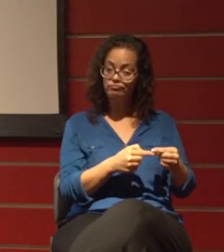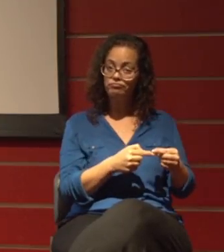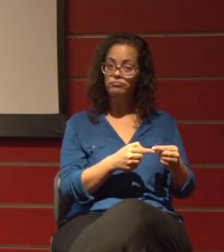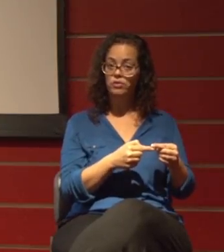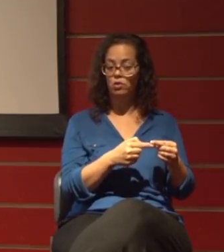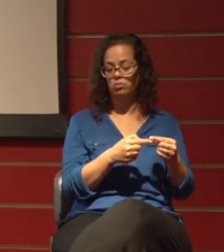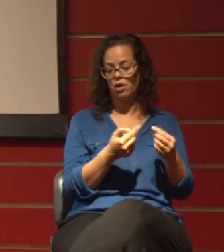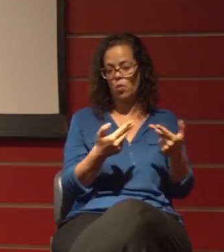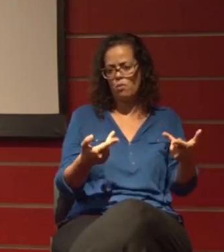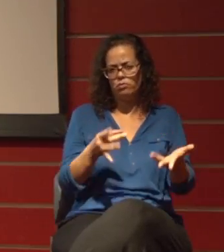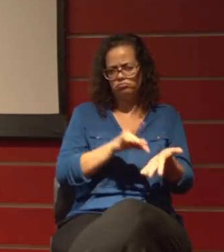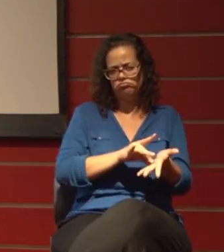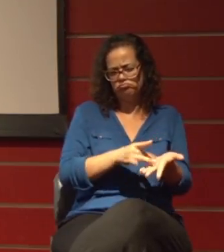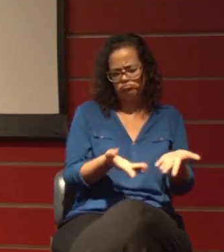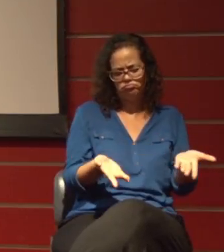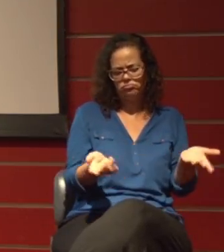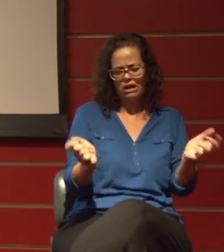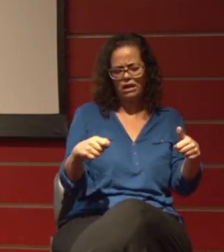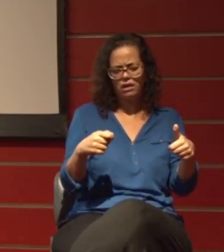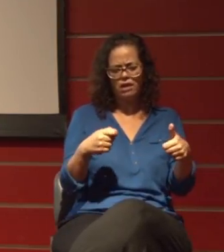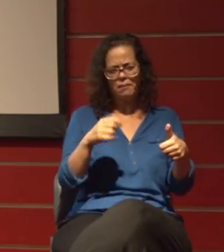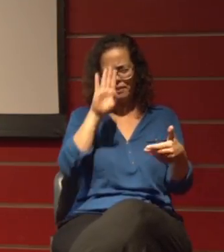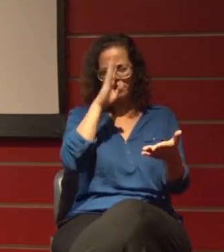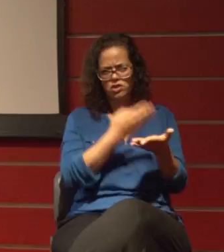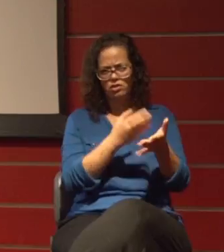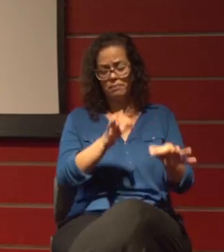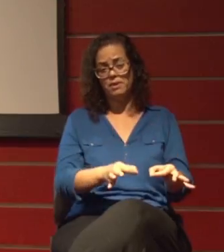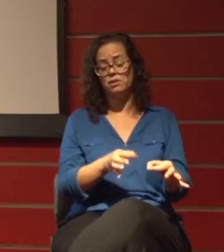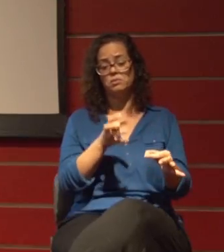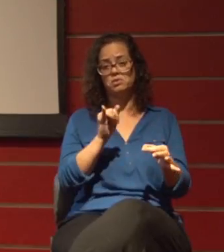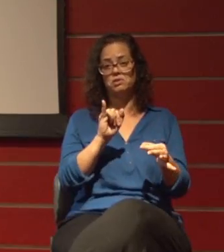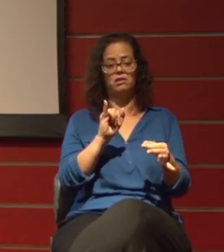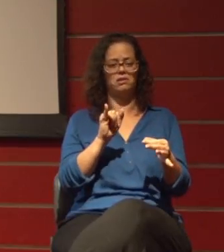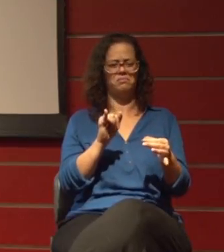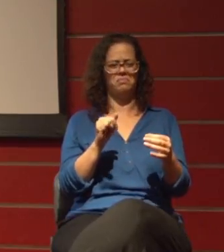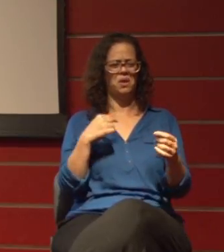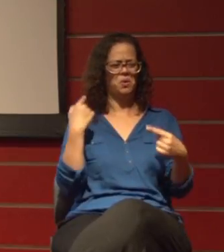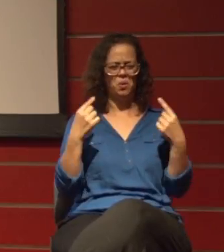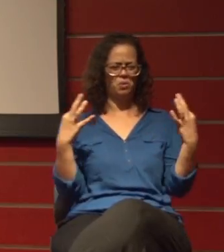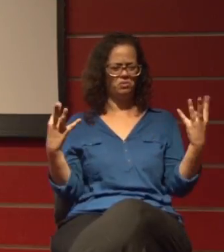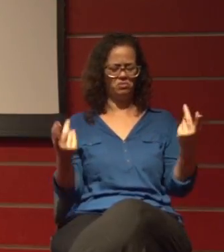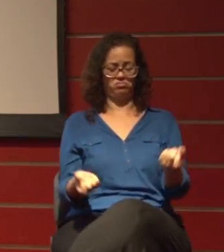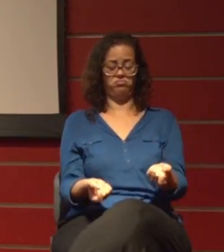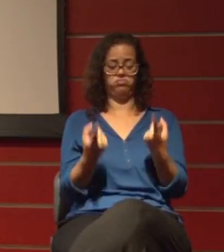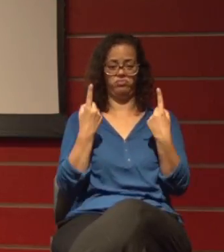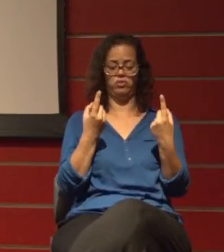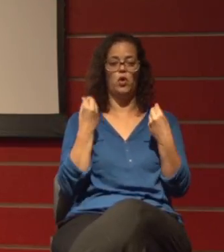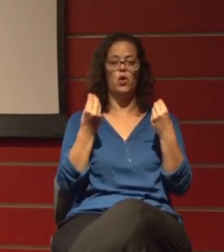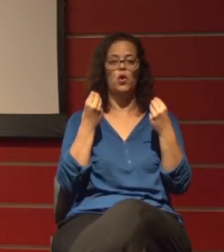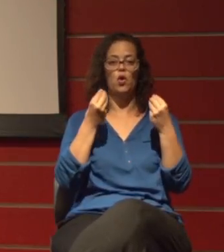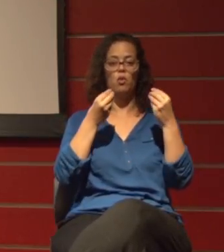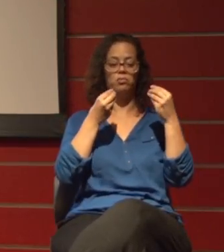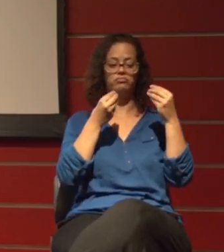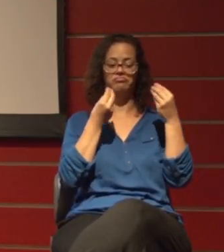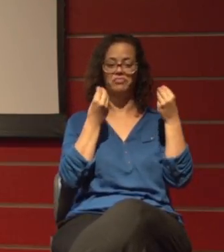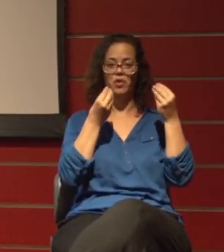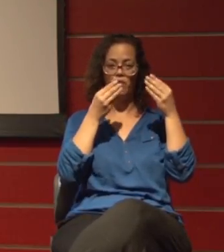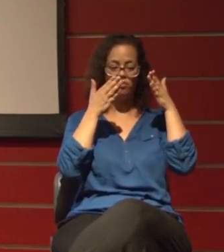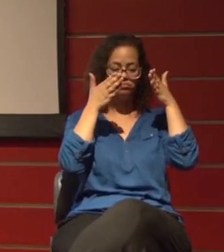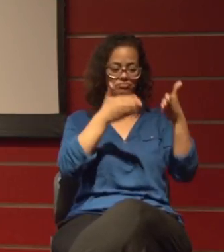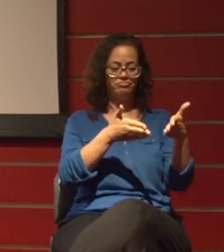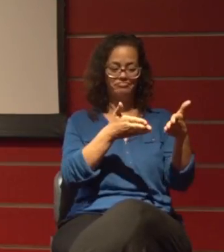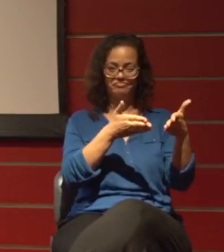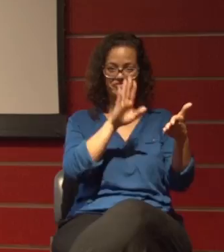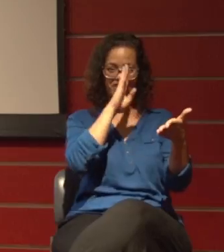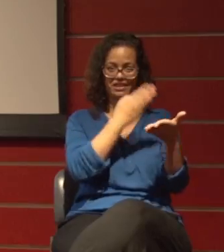porque senão você também não não tem aí uma história né vai vale é aquela coisa do Deus ex máquina né